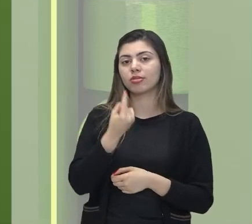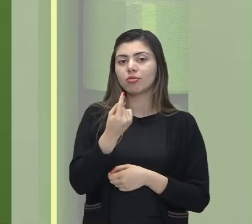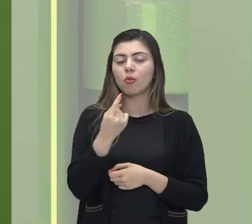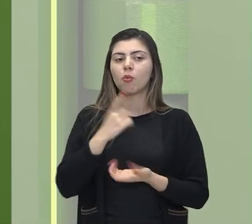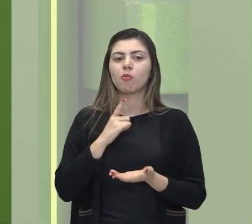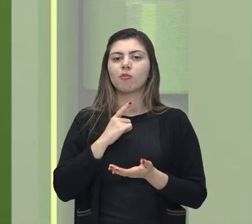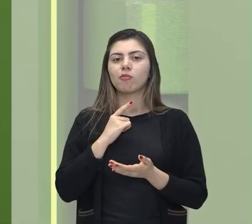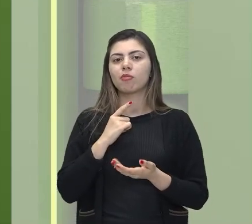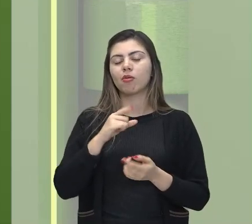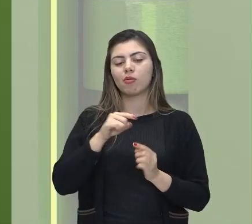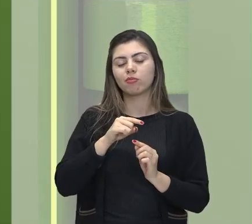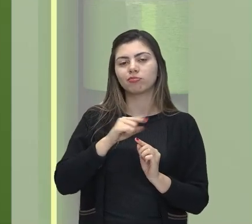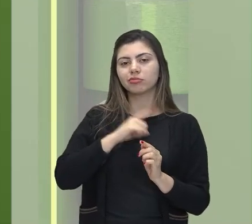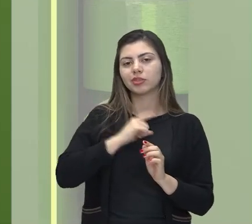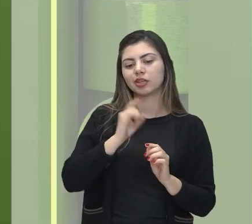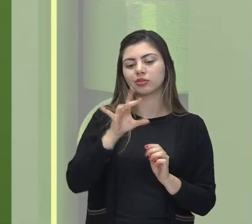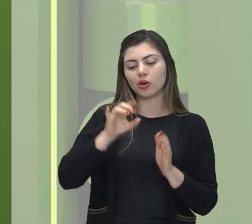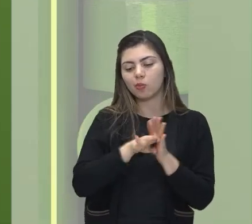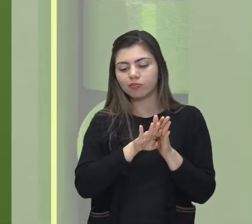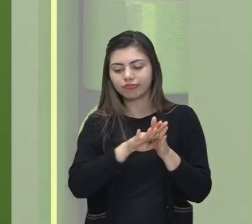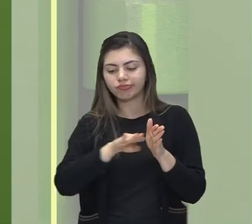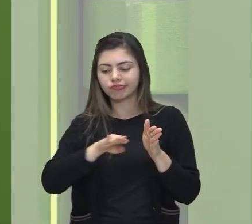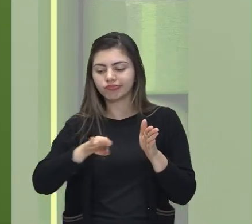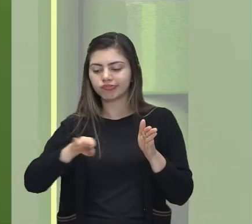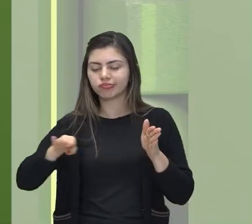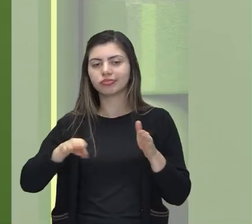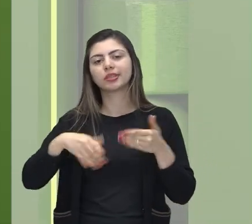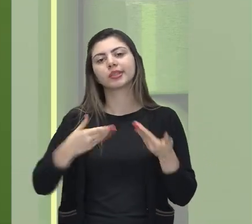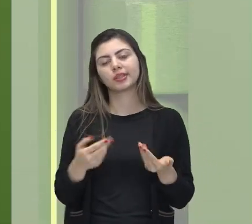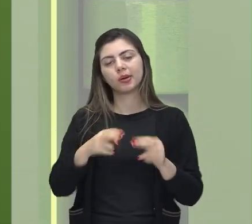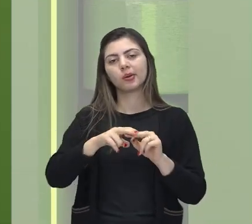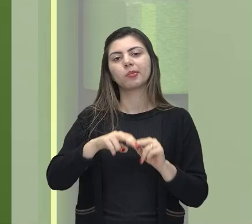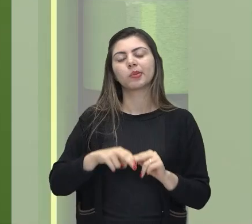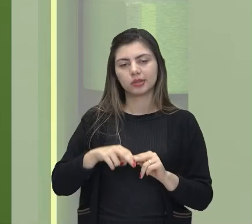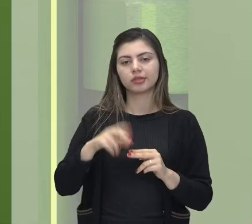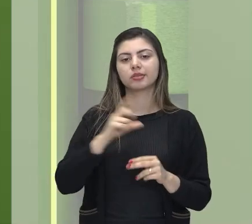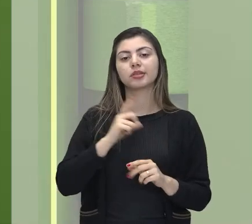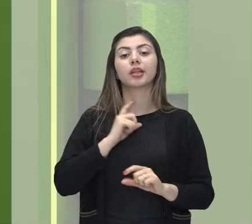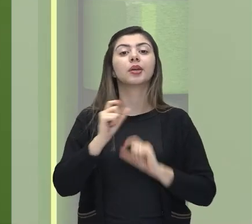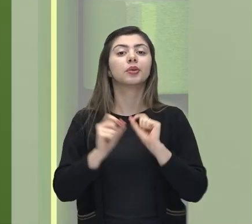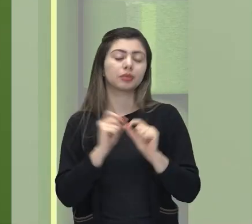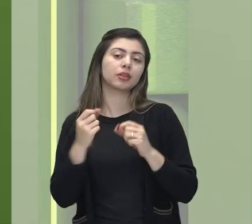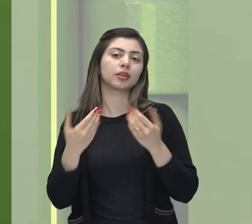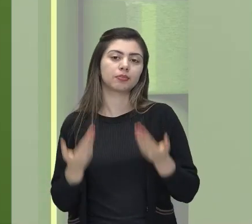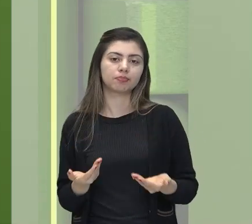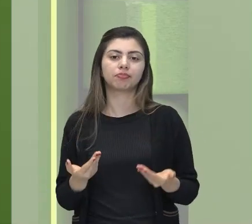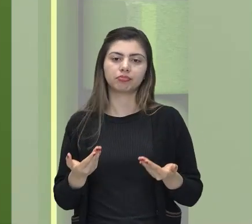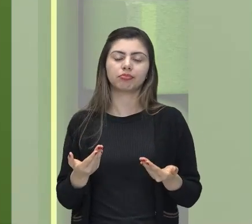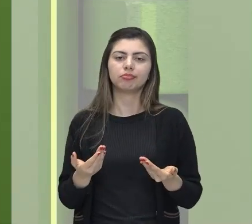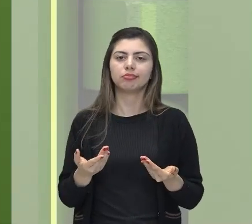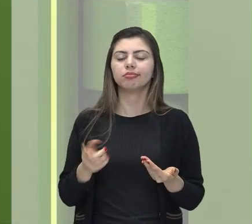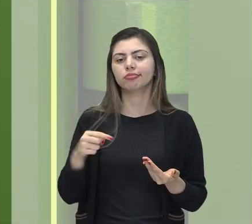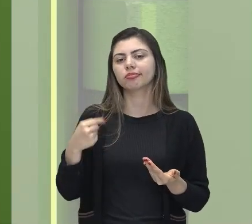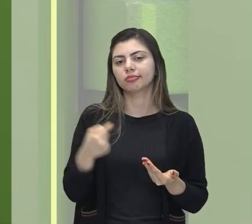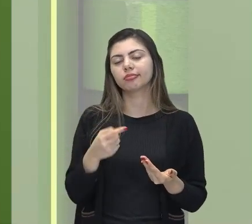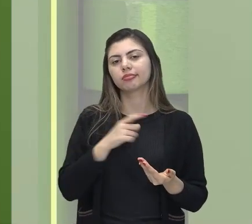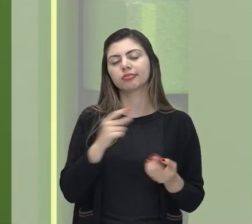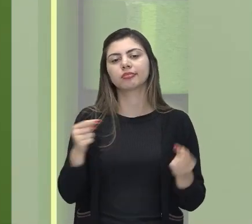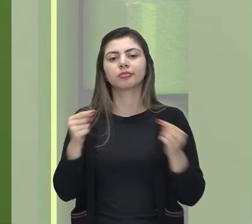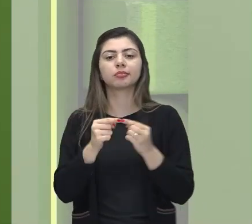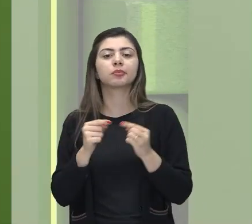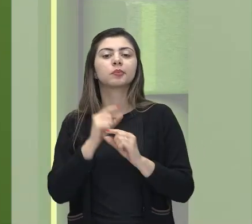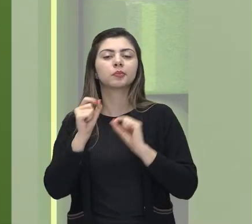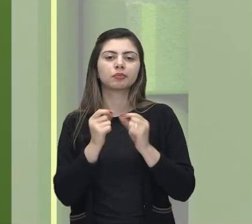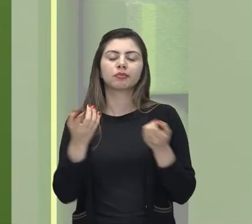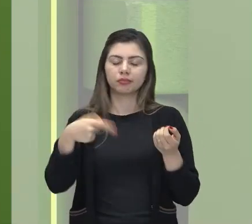luz incide em apenas uma direção. Então, por isso que existe o fato ali de ter isomeria óptica,